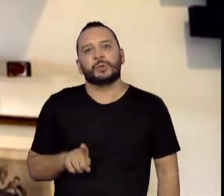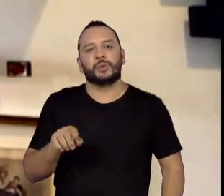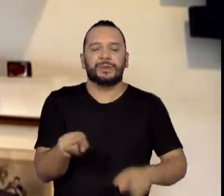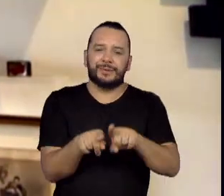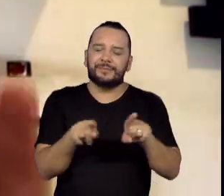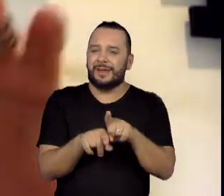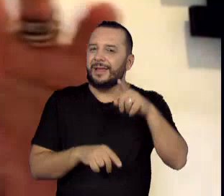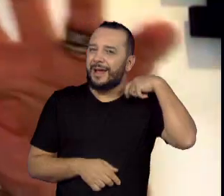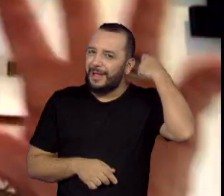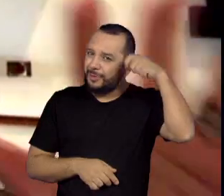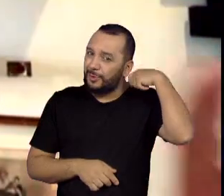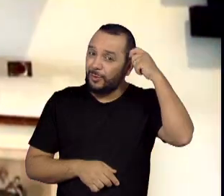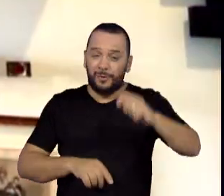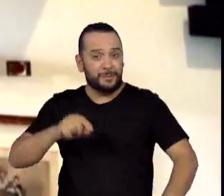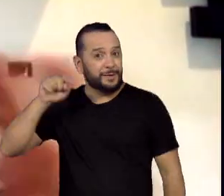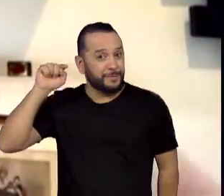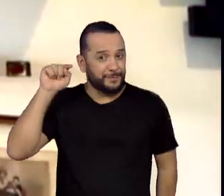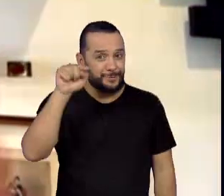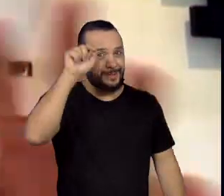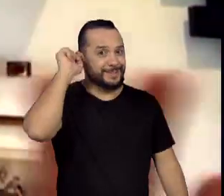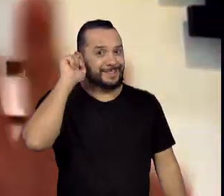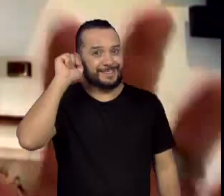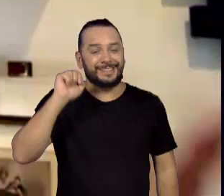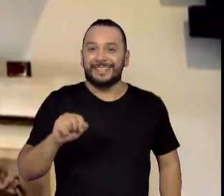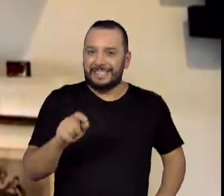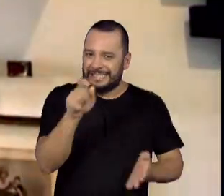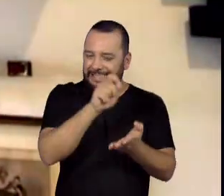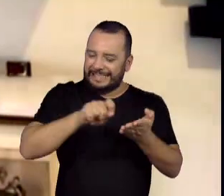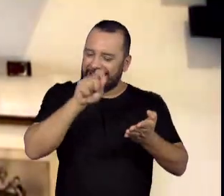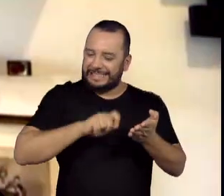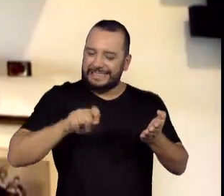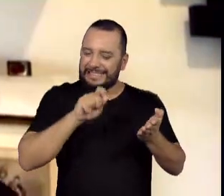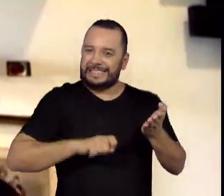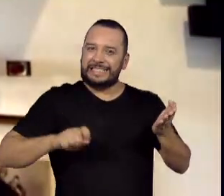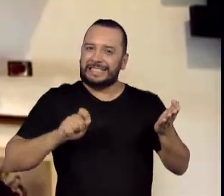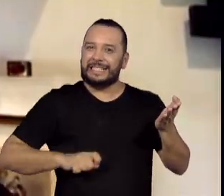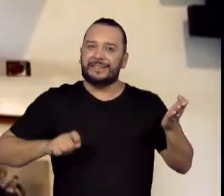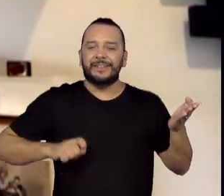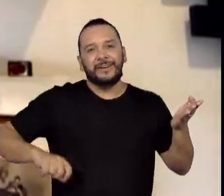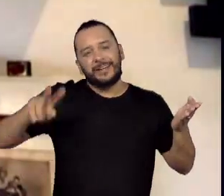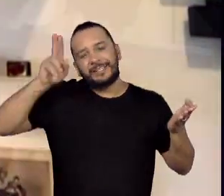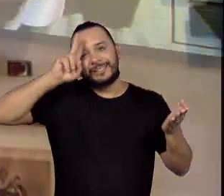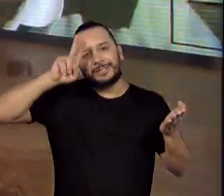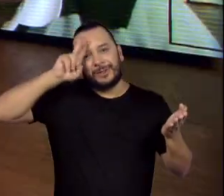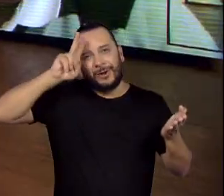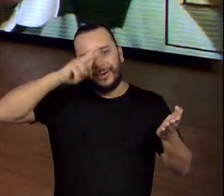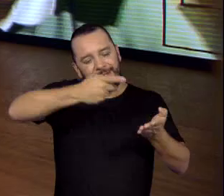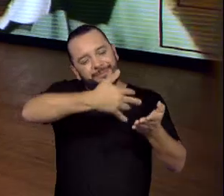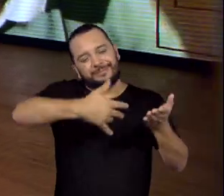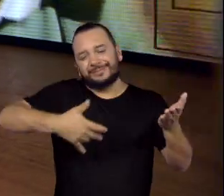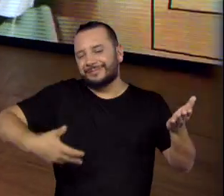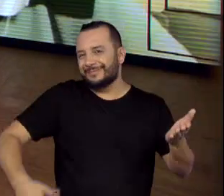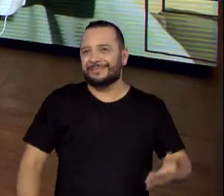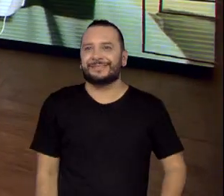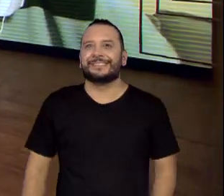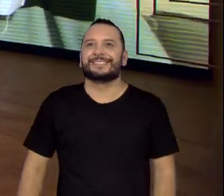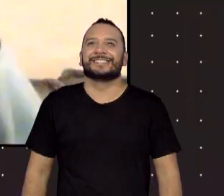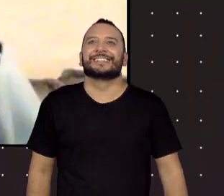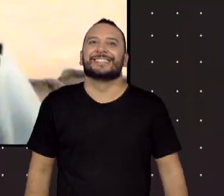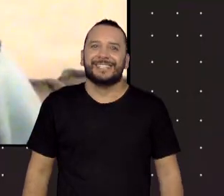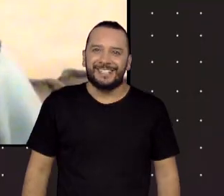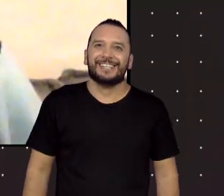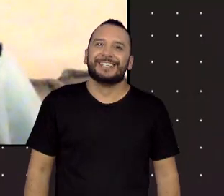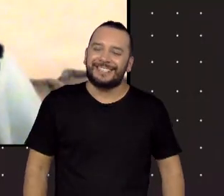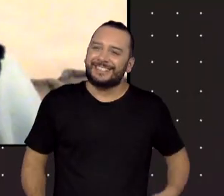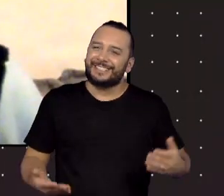atores, mas você tornando possível o grande tecido dessa obra. Charmoso, Sérgio, Loyola.